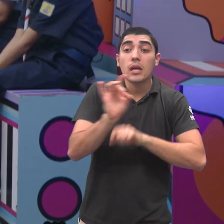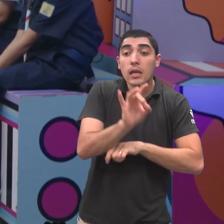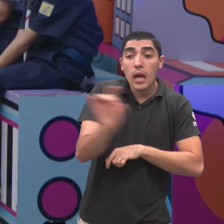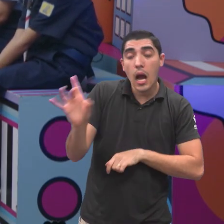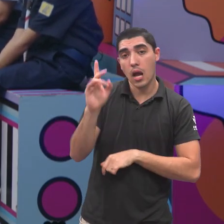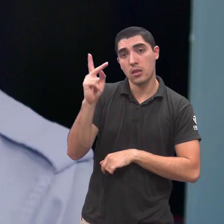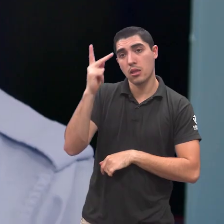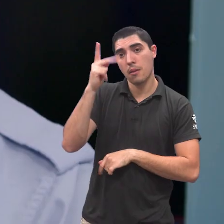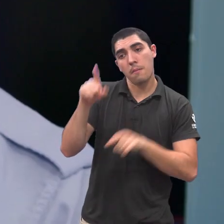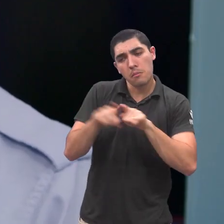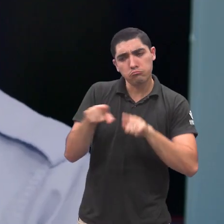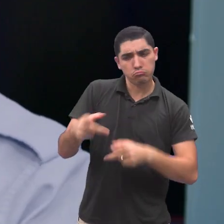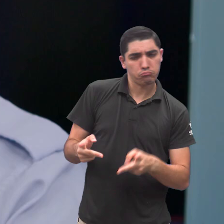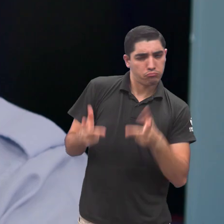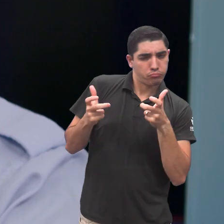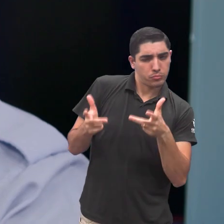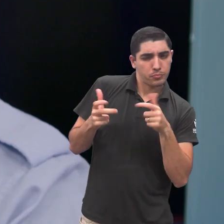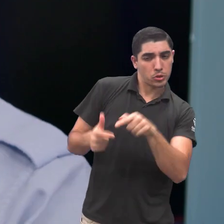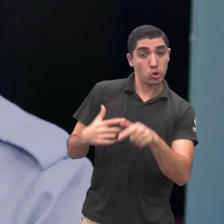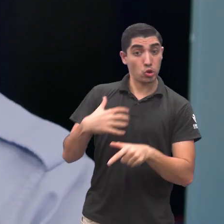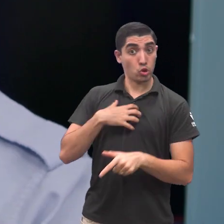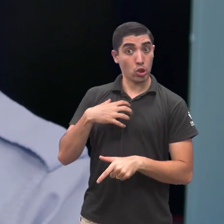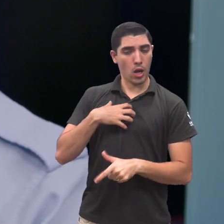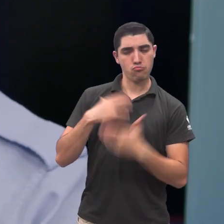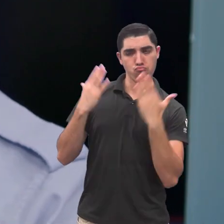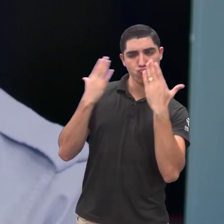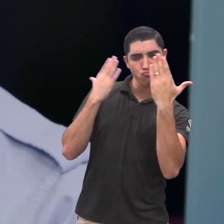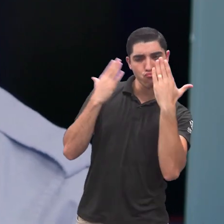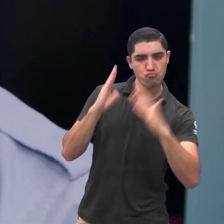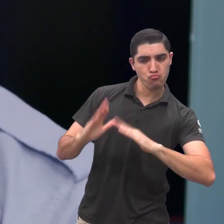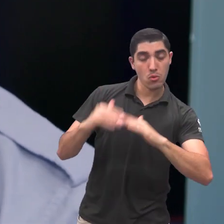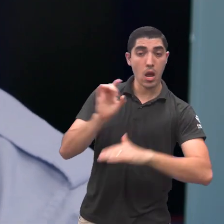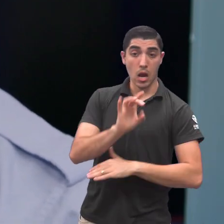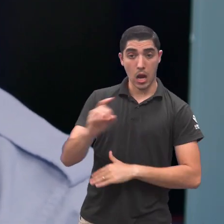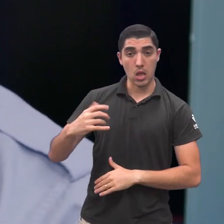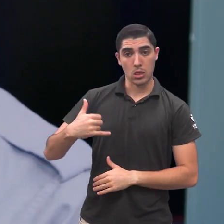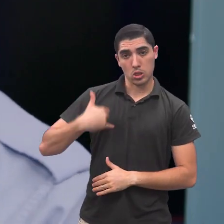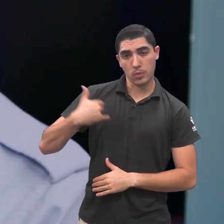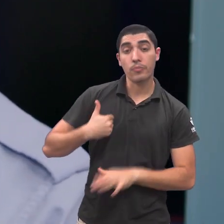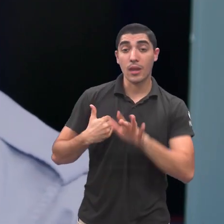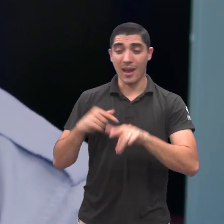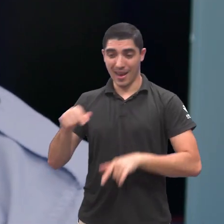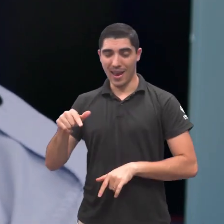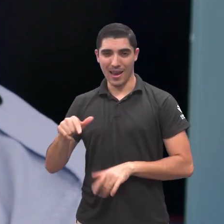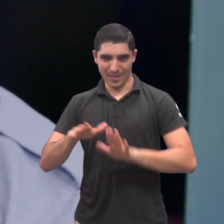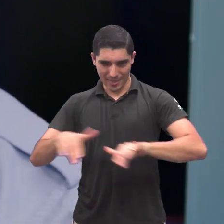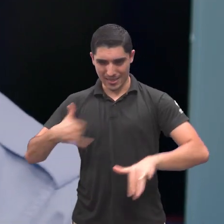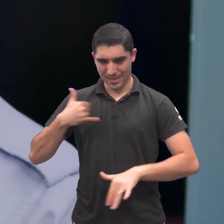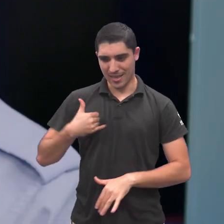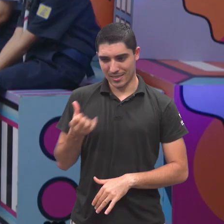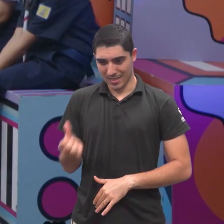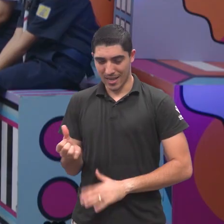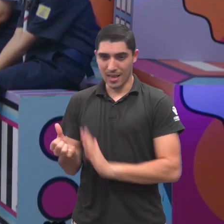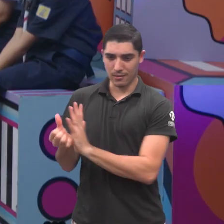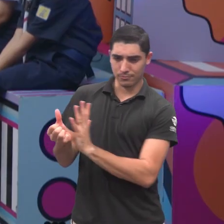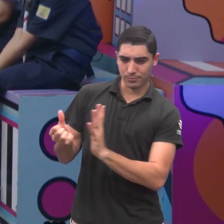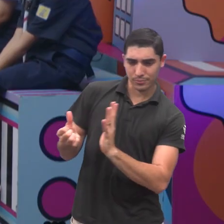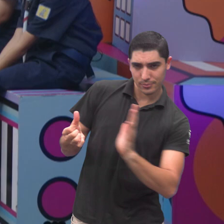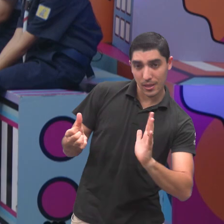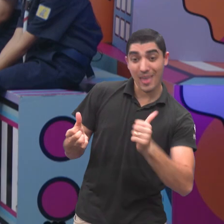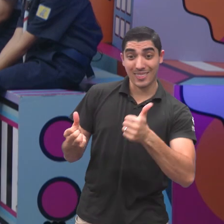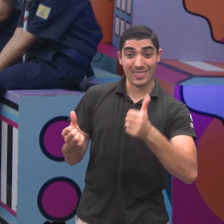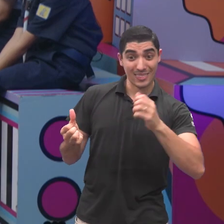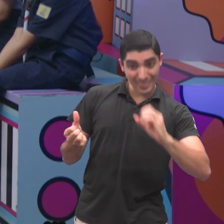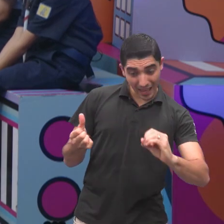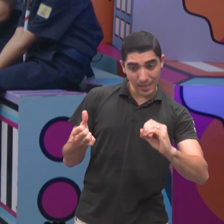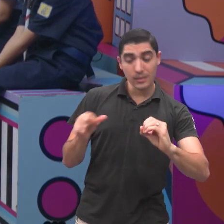evolução psicológica de cada faixa etária. Sim. Né? E as crianças de 6 anos e meio a 10 anos e meio são os